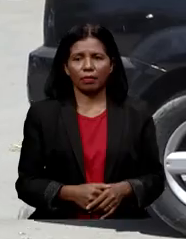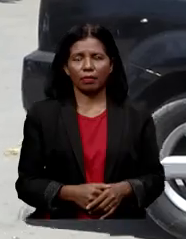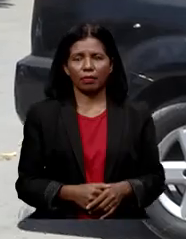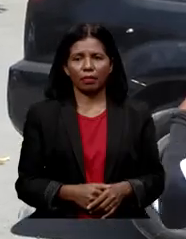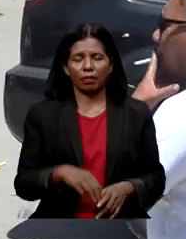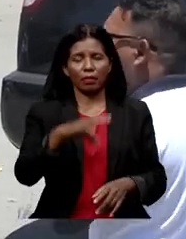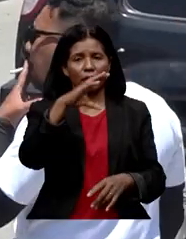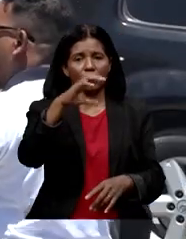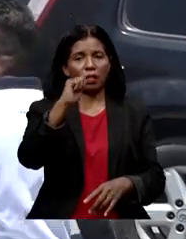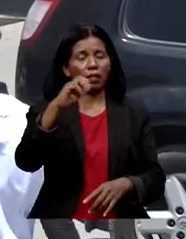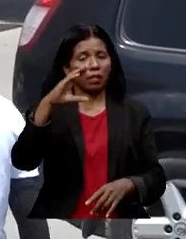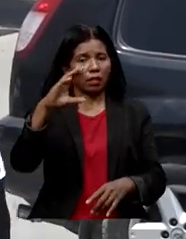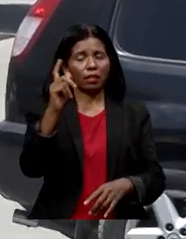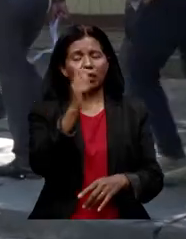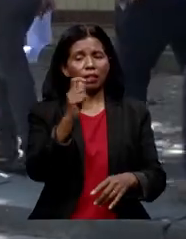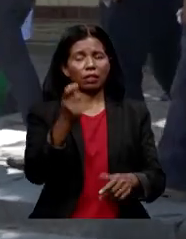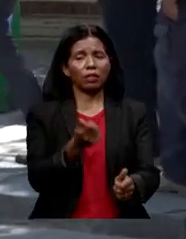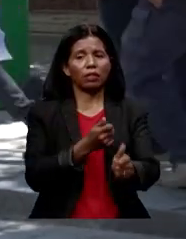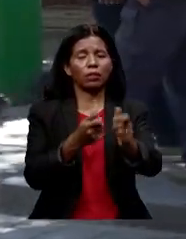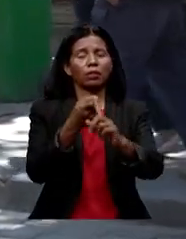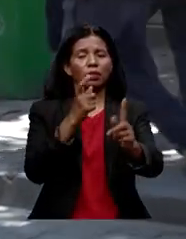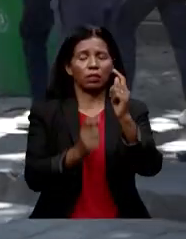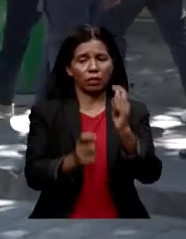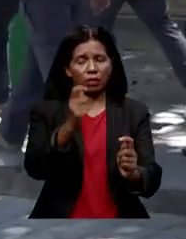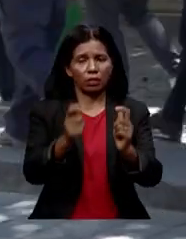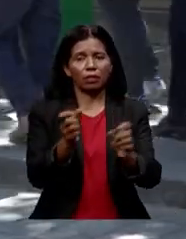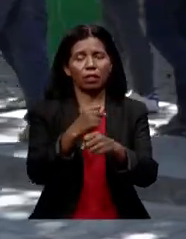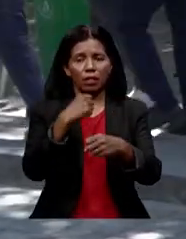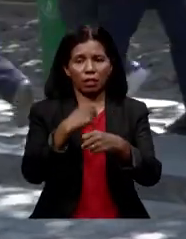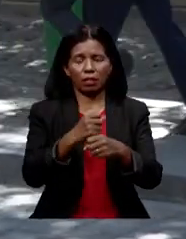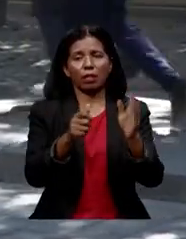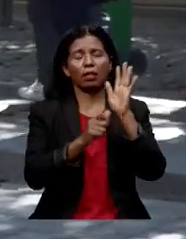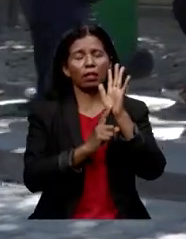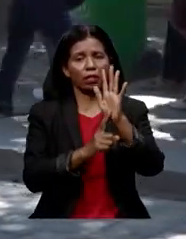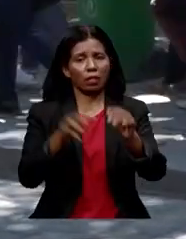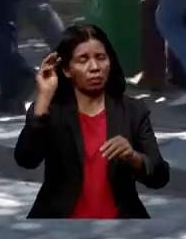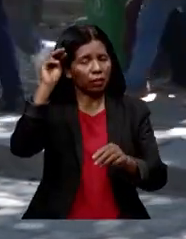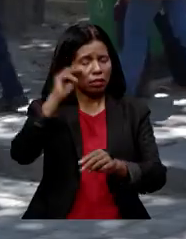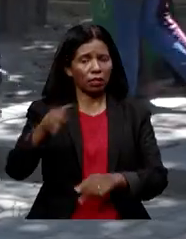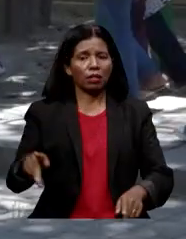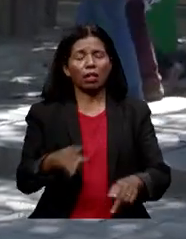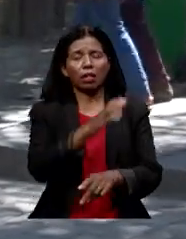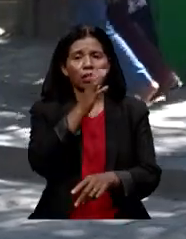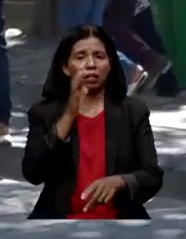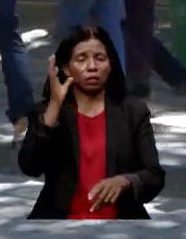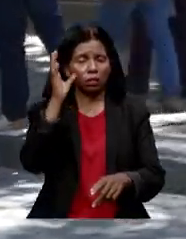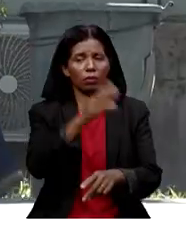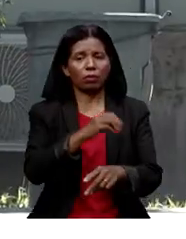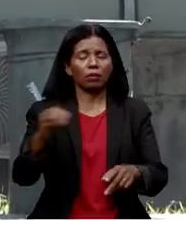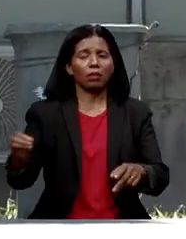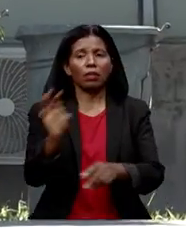Comissão Anticorrupção Terçané cumpre mandado do Tribunal onde rala busca no apreensão para o Ministério Agricultura, Pesca, Pecuária e